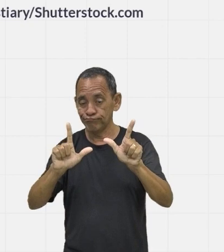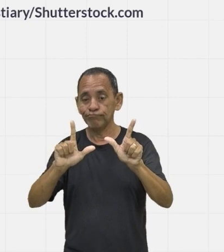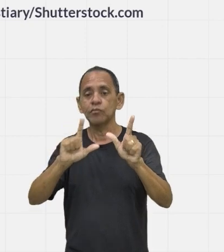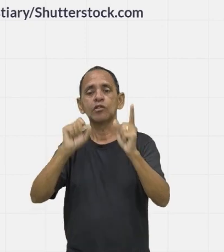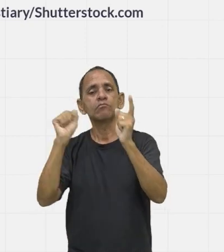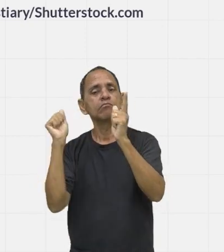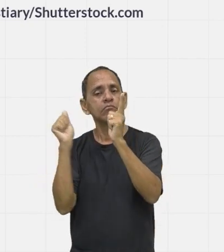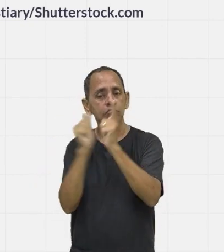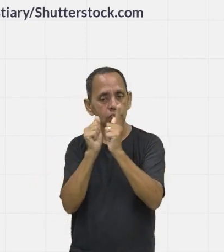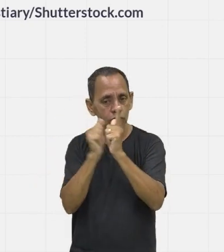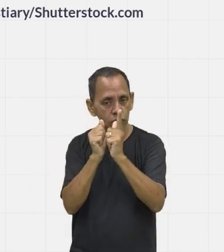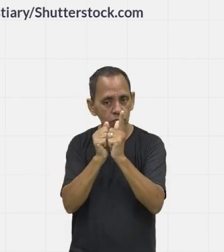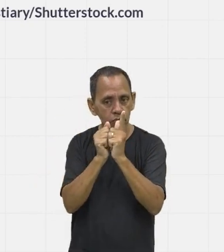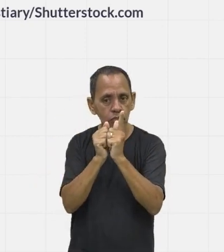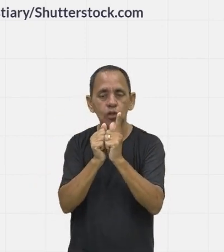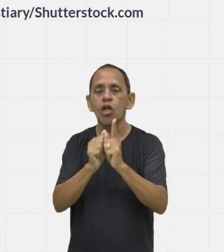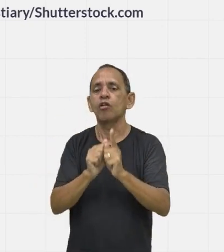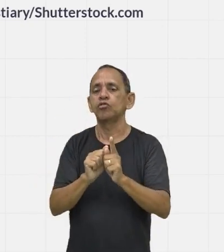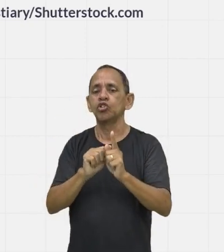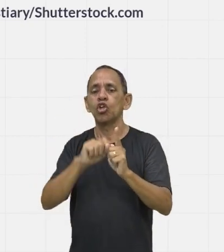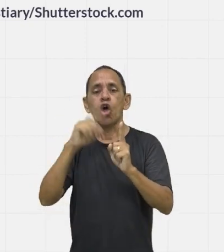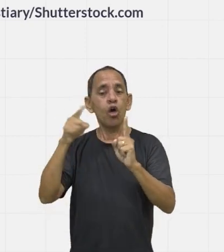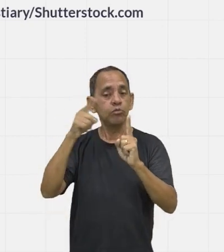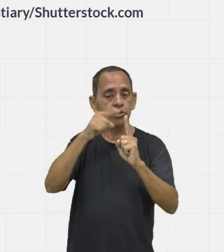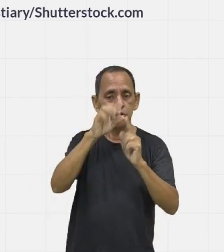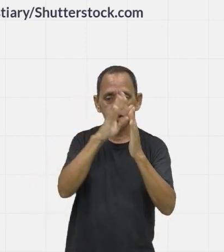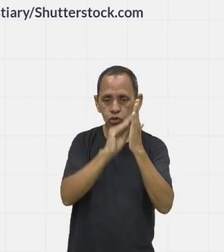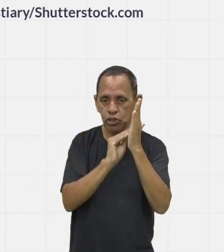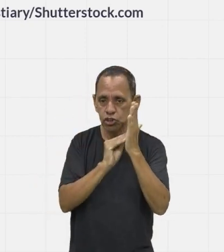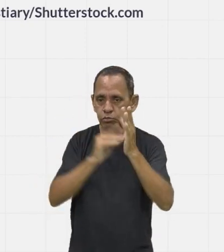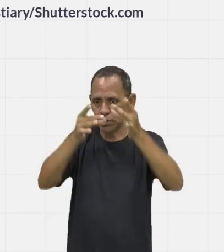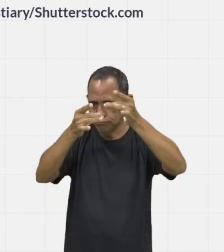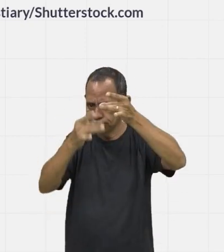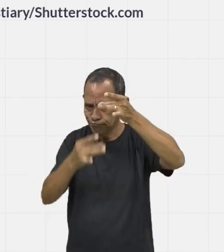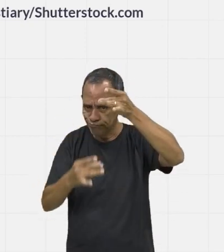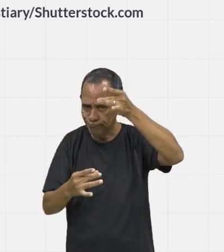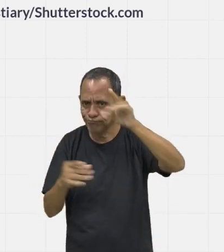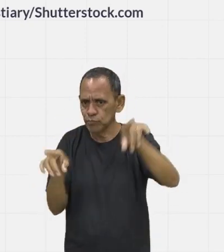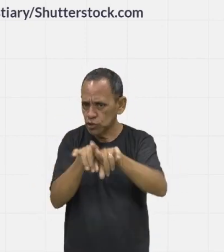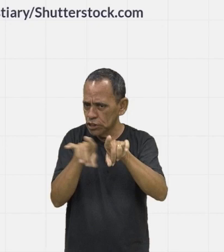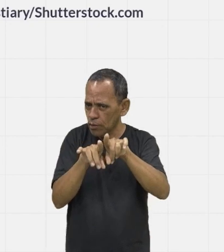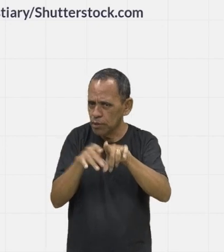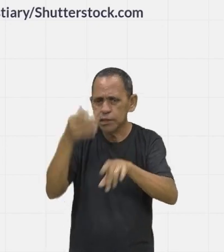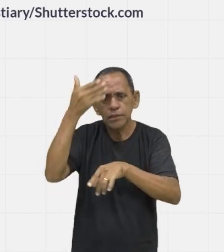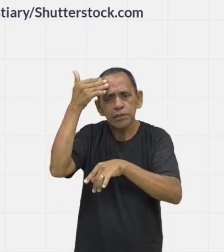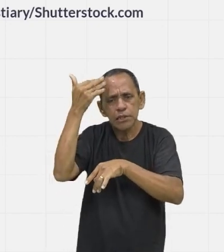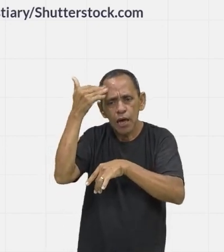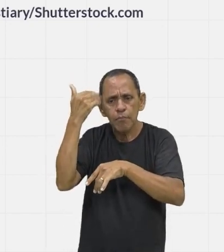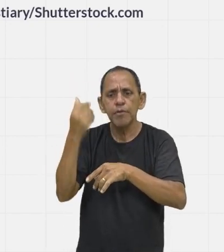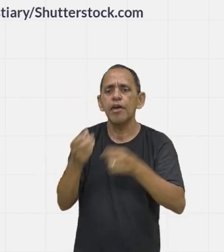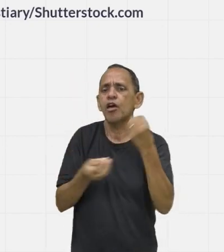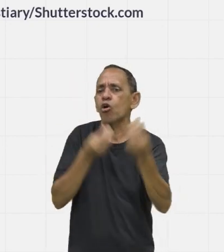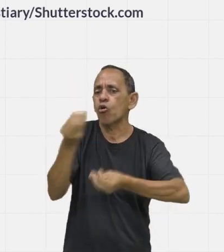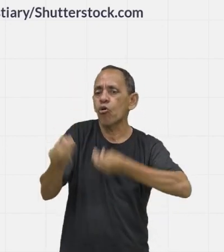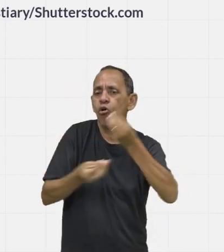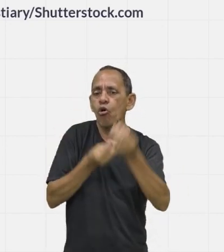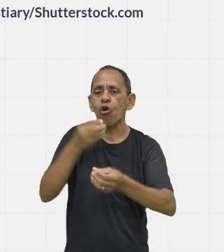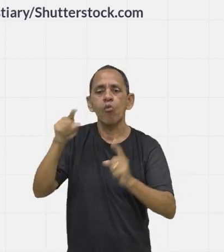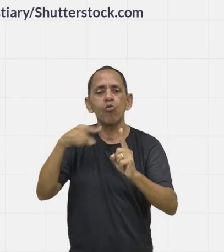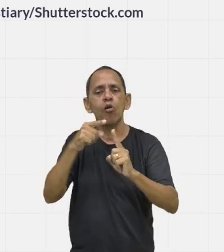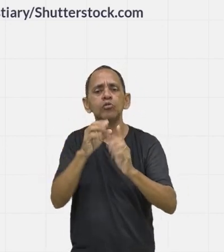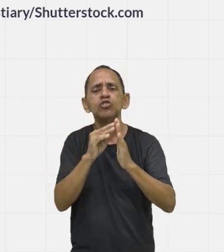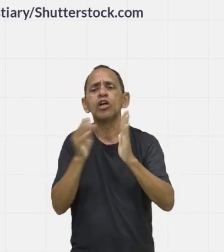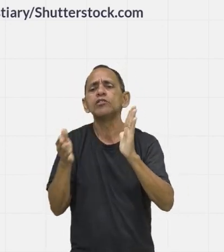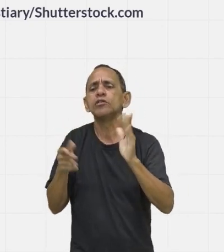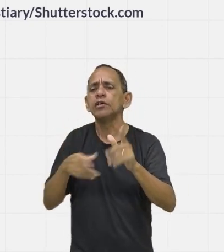O objeto de conhecimento e o detalhamento é ali que você vai saber de uma maneira mais detalhada qual é o objeto trabalhado